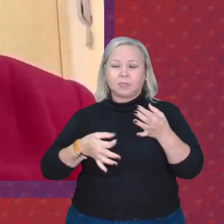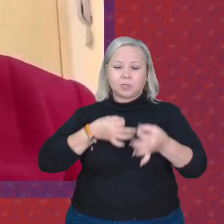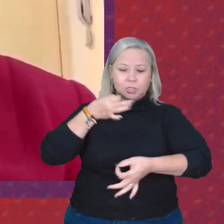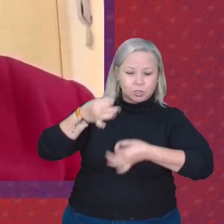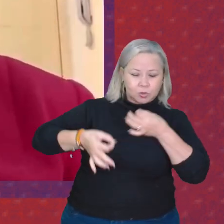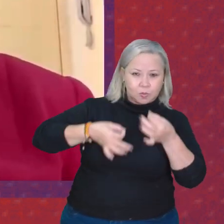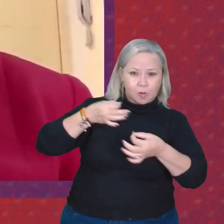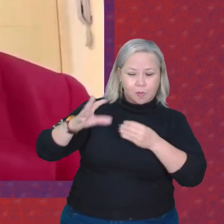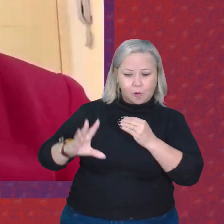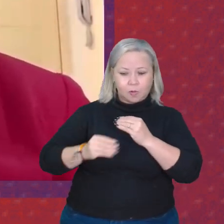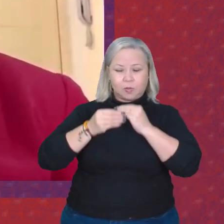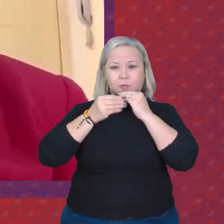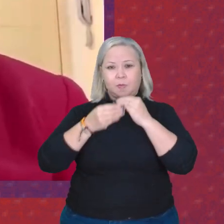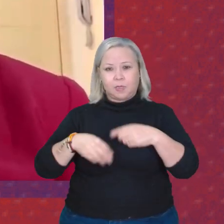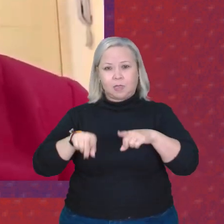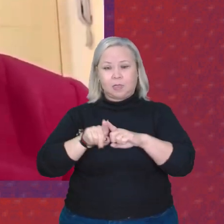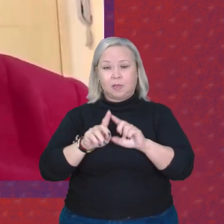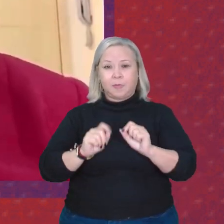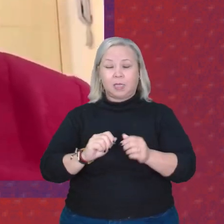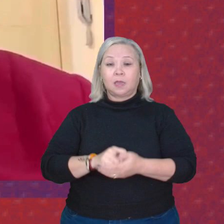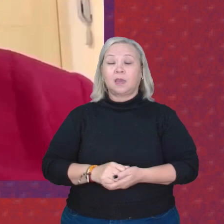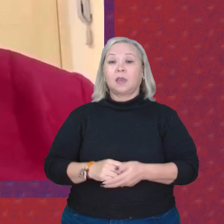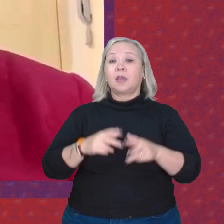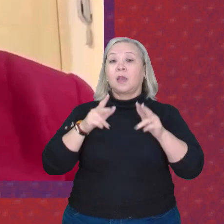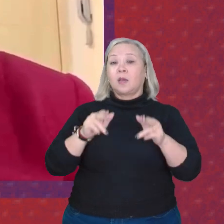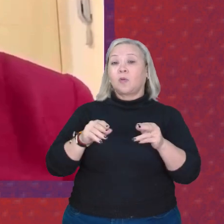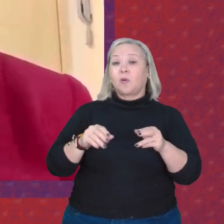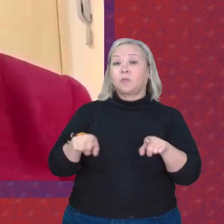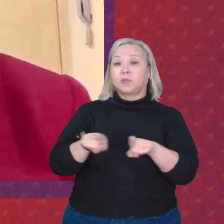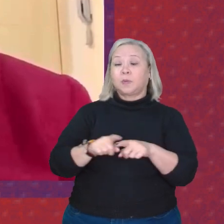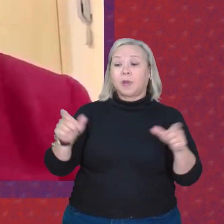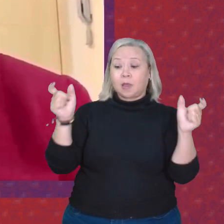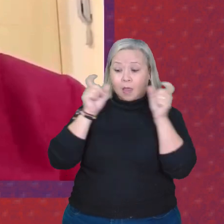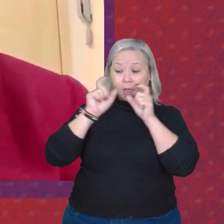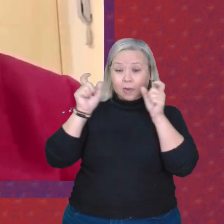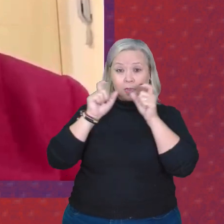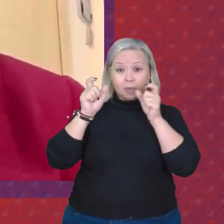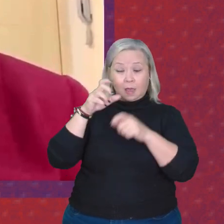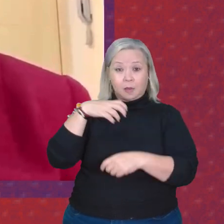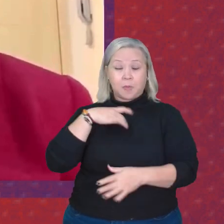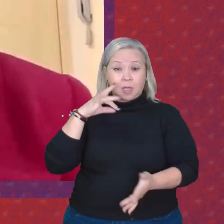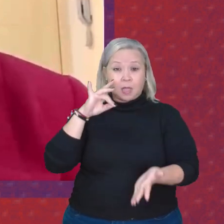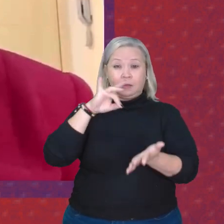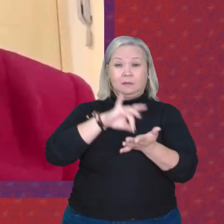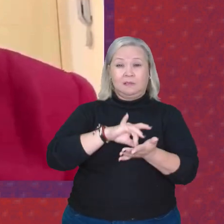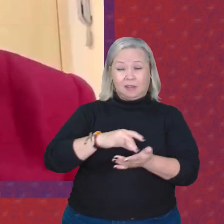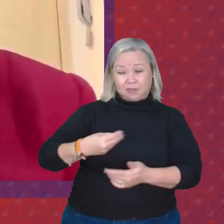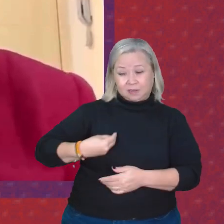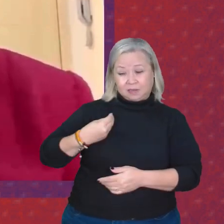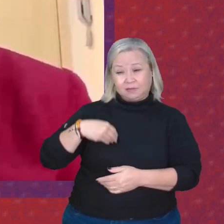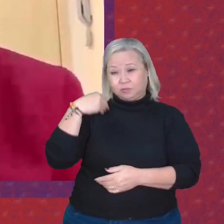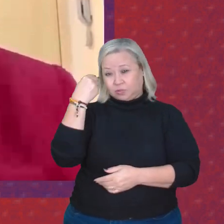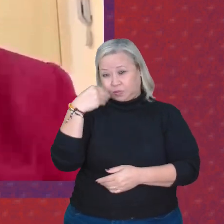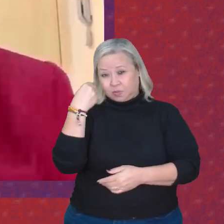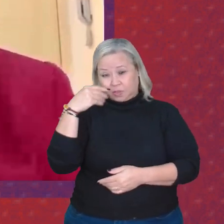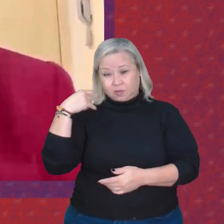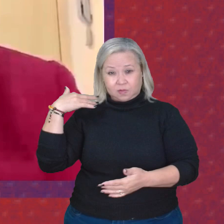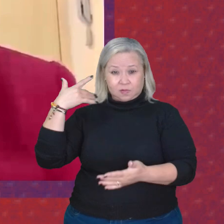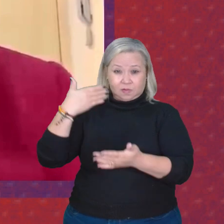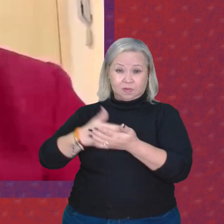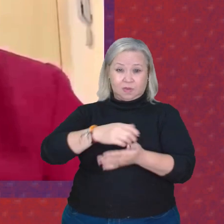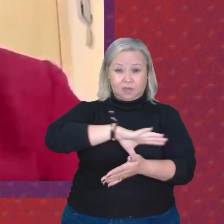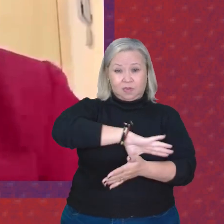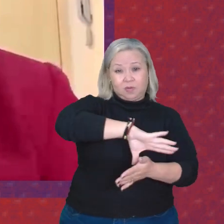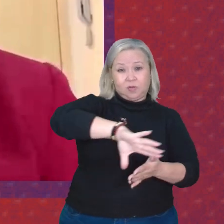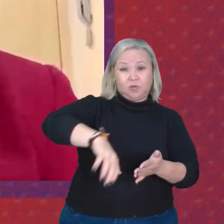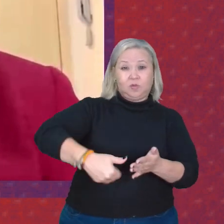de implementar, como também alertar para a situação que a gente vem vivenciando desde o golpe